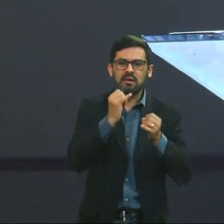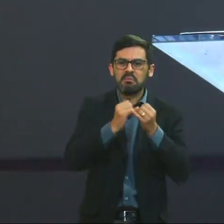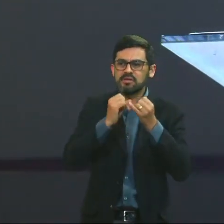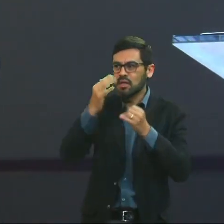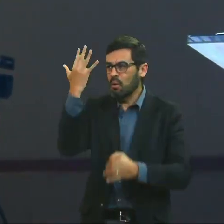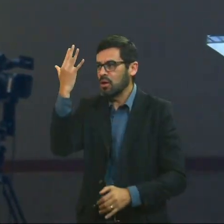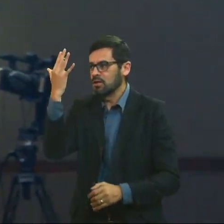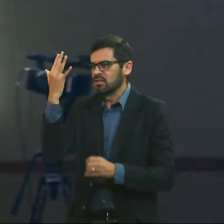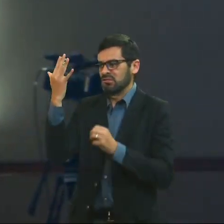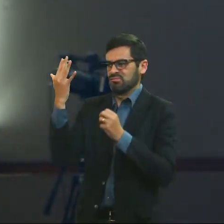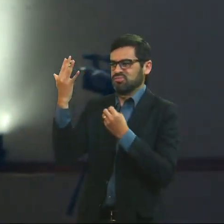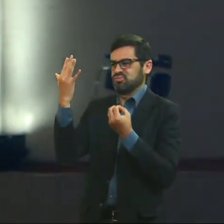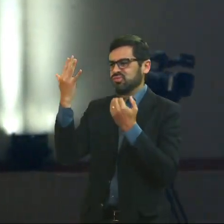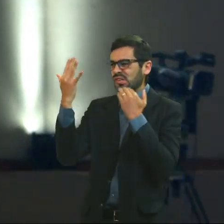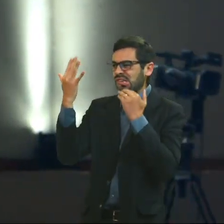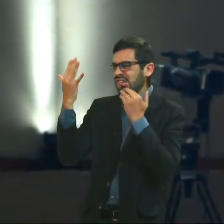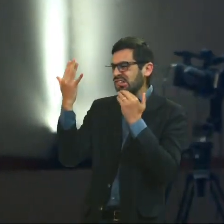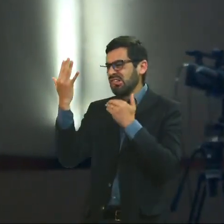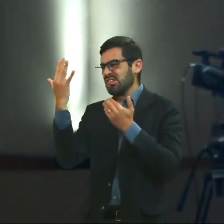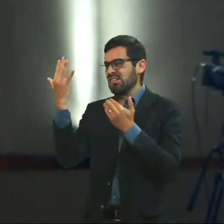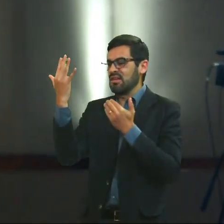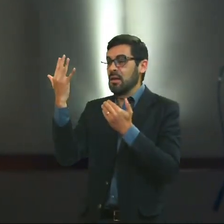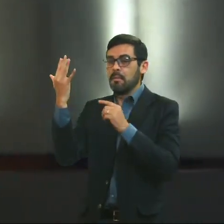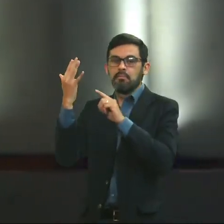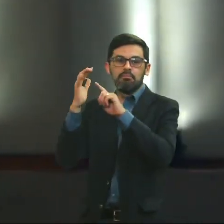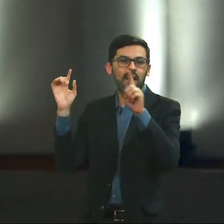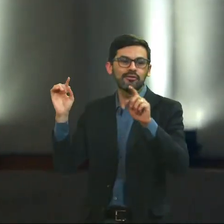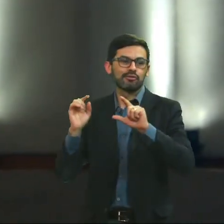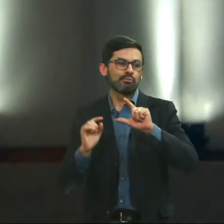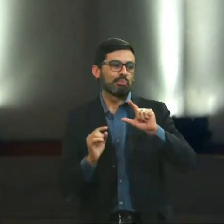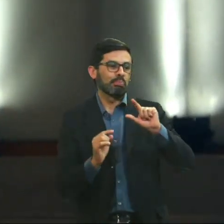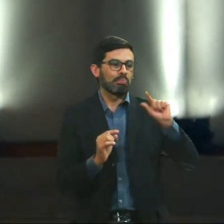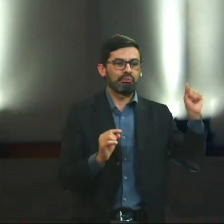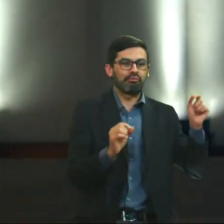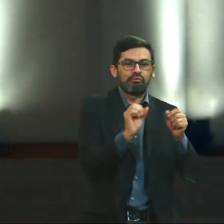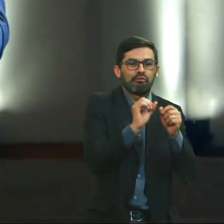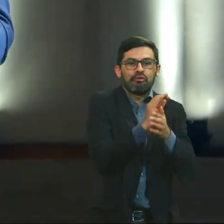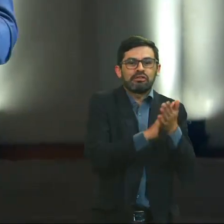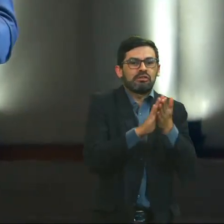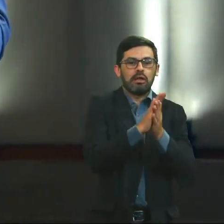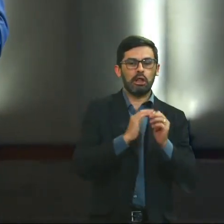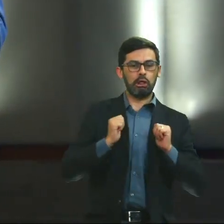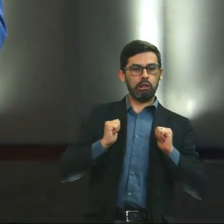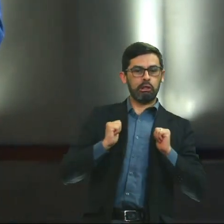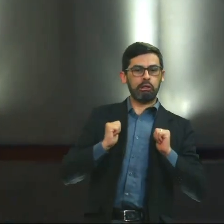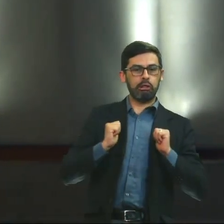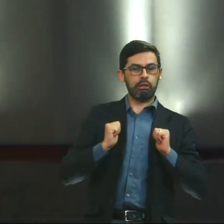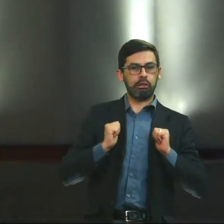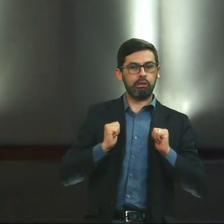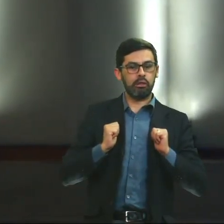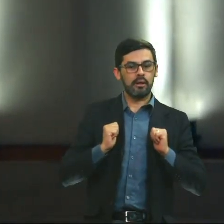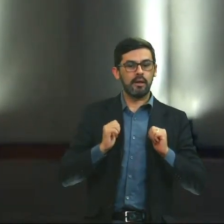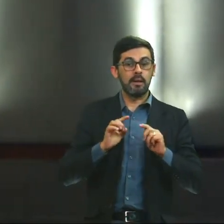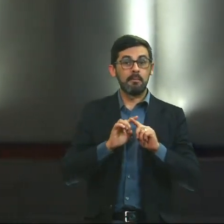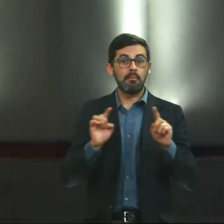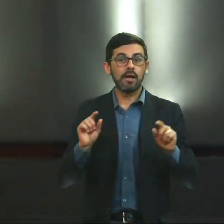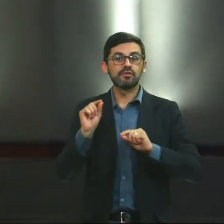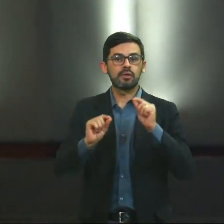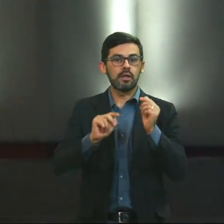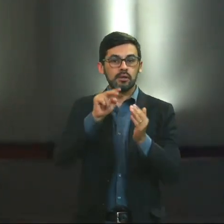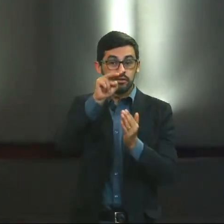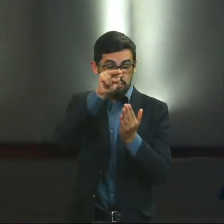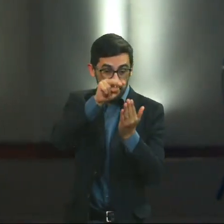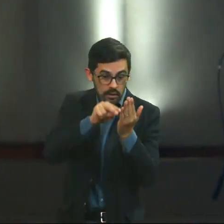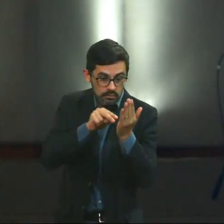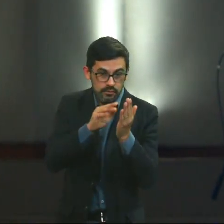que o cabelo está despenteado, que a barba está mal feita, que a cara está inchada e não faz nada. Na verdade, quando a gente lê a